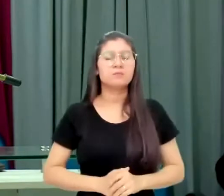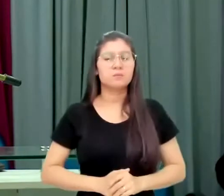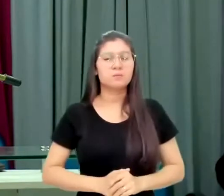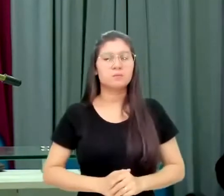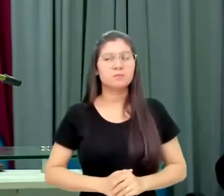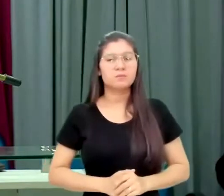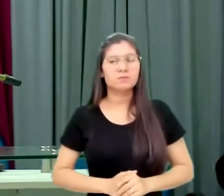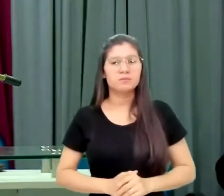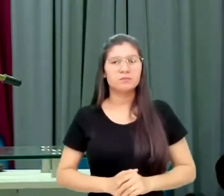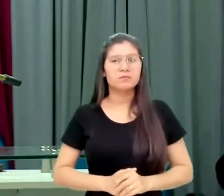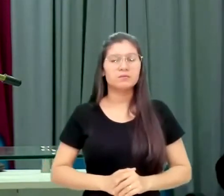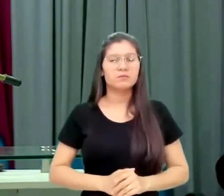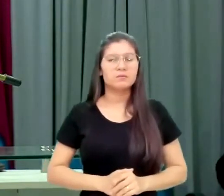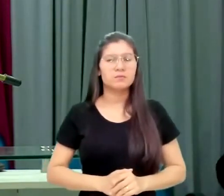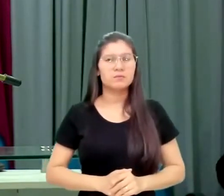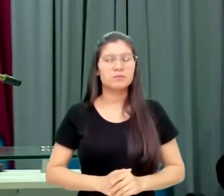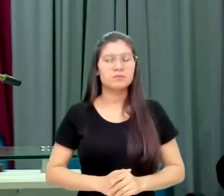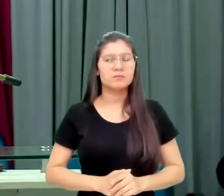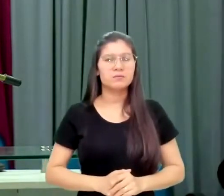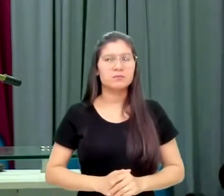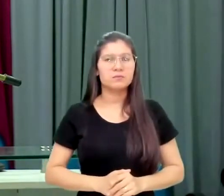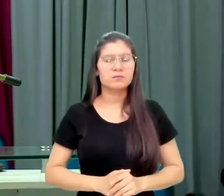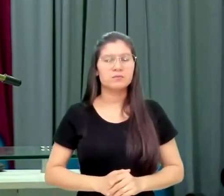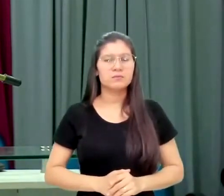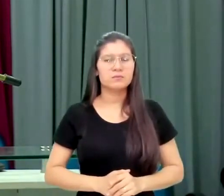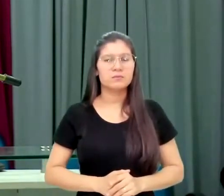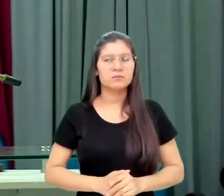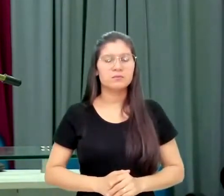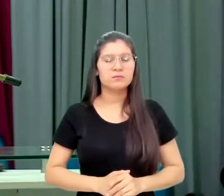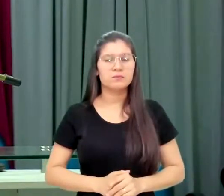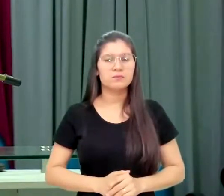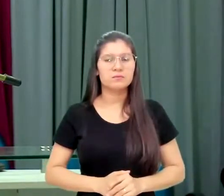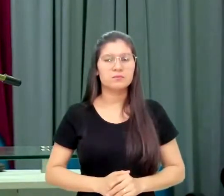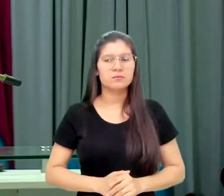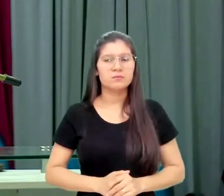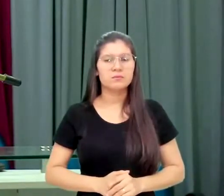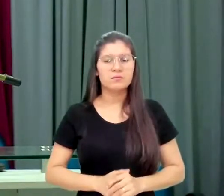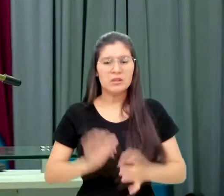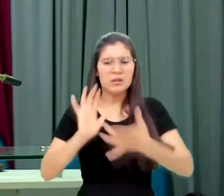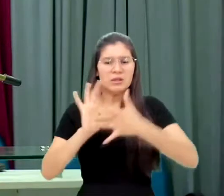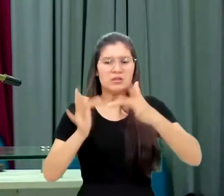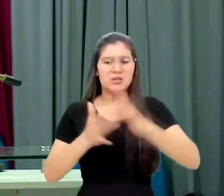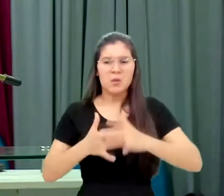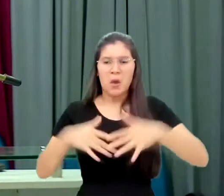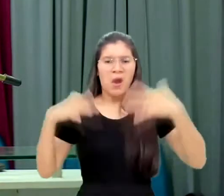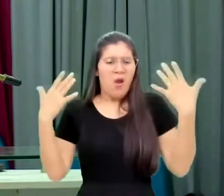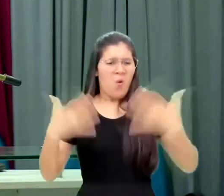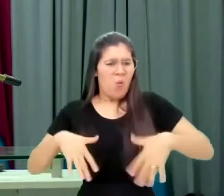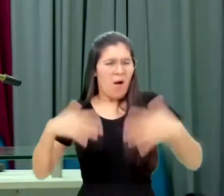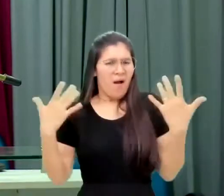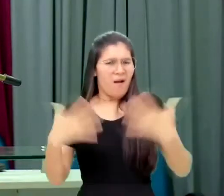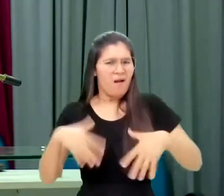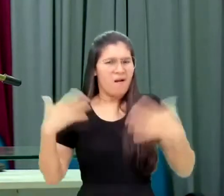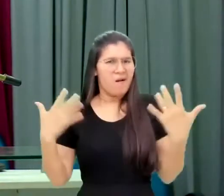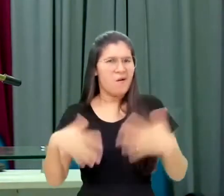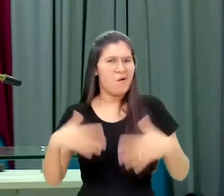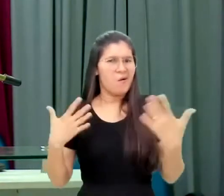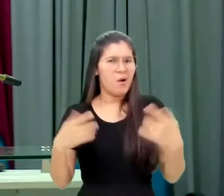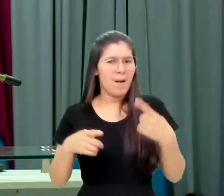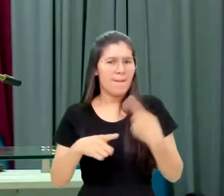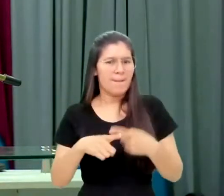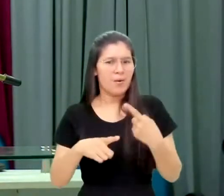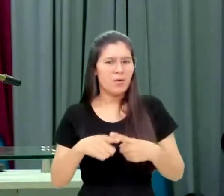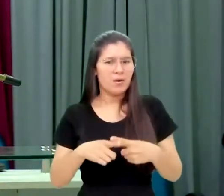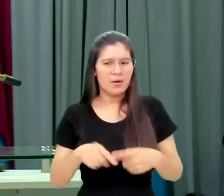surpreendido. Ele é surpreendido com a colocação de Tomé, que diz: Senhor, nós não sabemos para